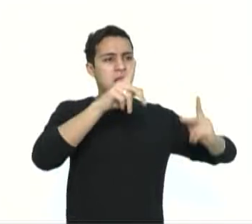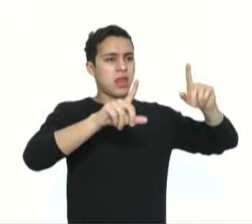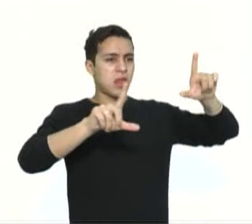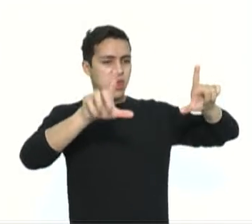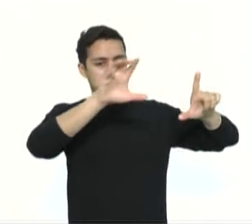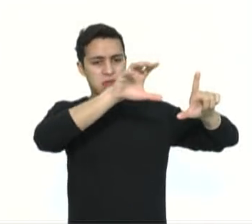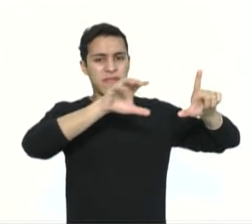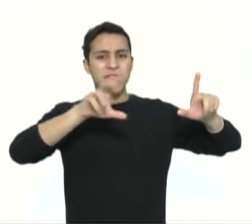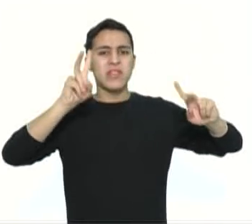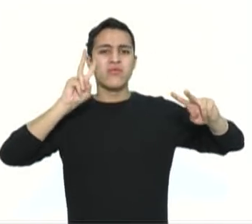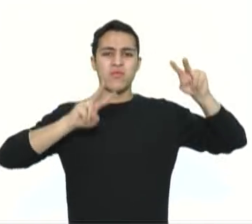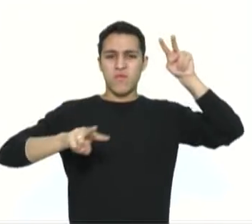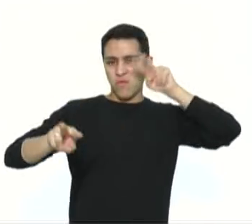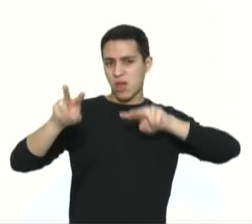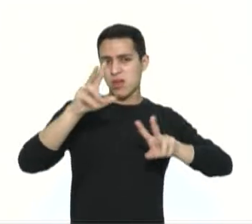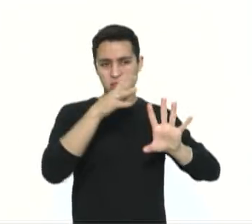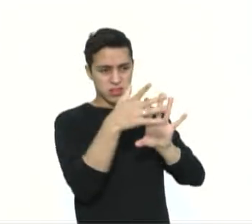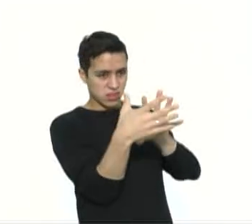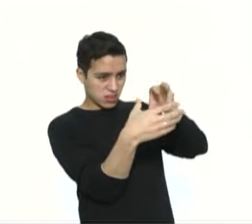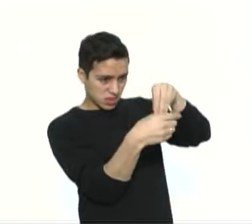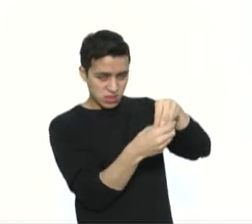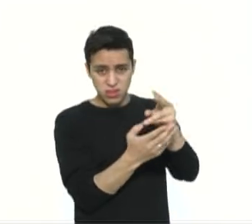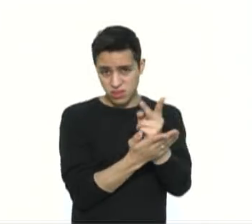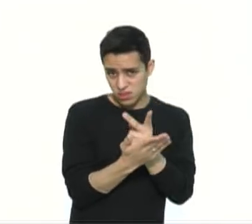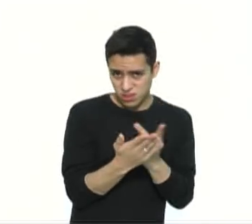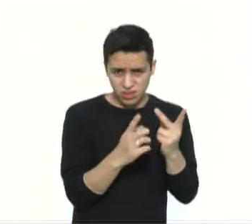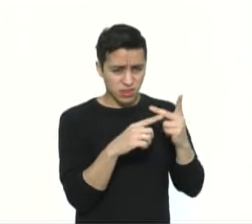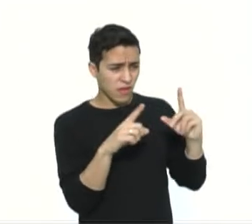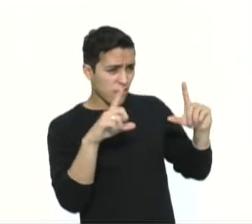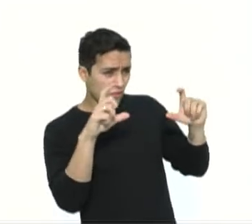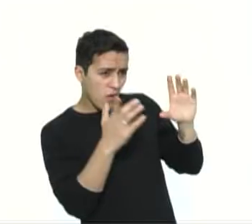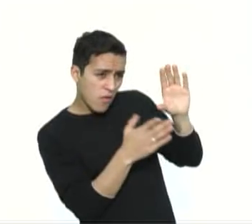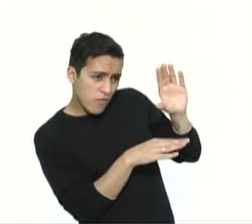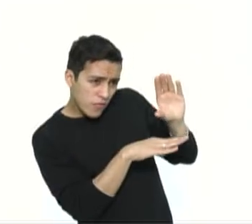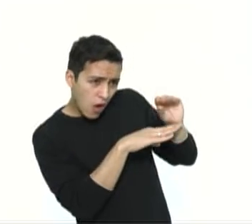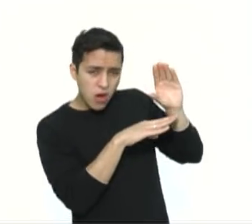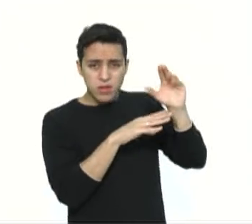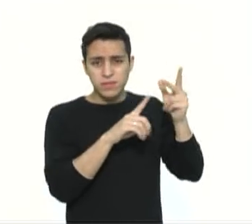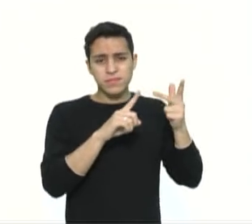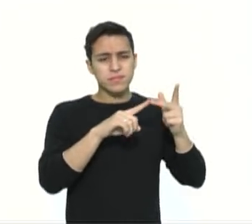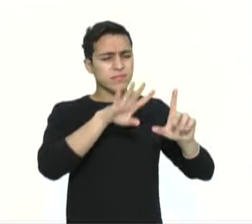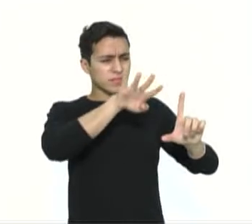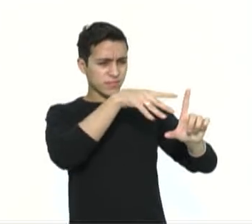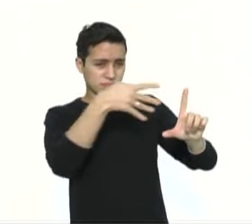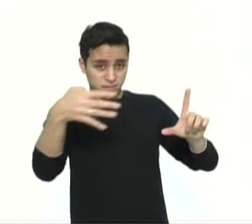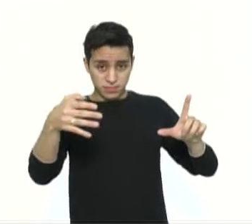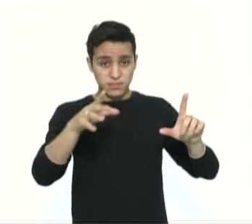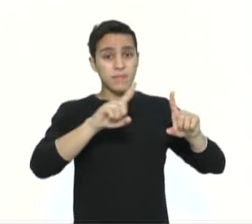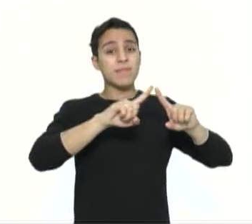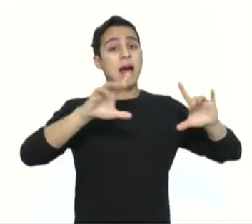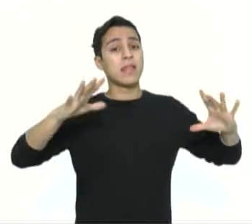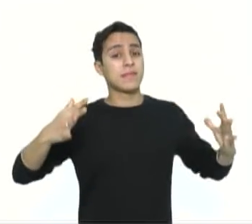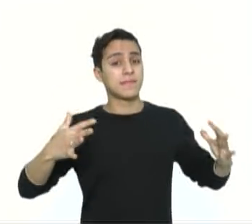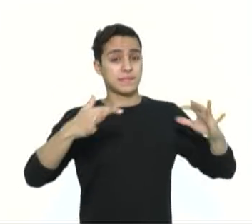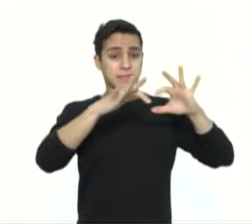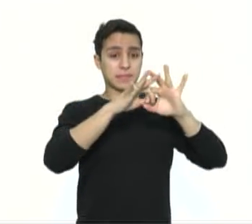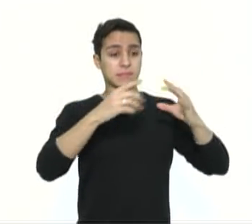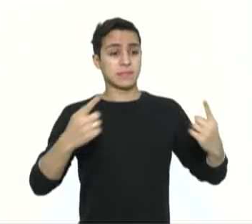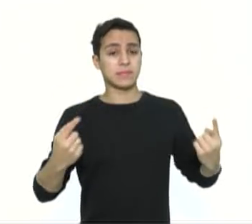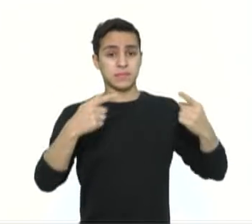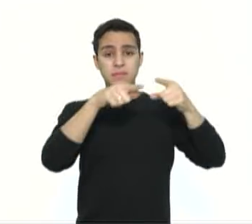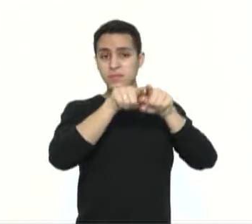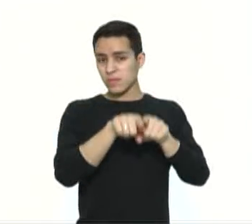recursos visuais. São os desenhos, fotografias, tabelas. conjugados, ou seja, junto,